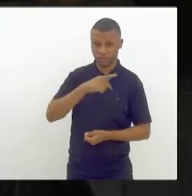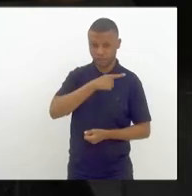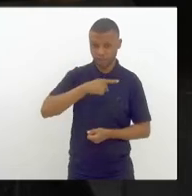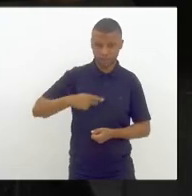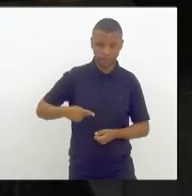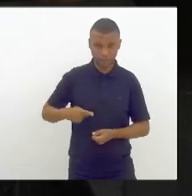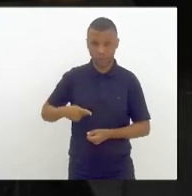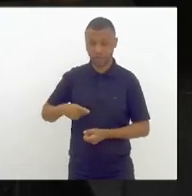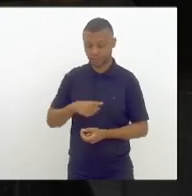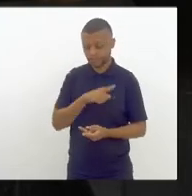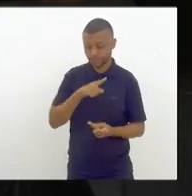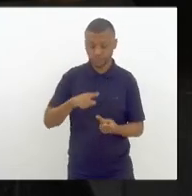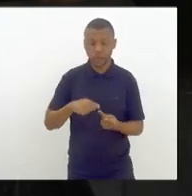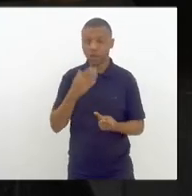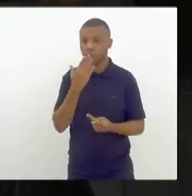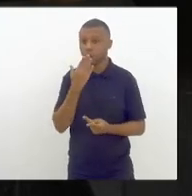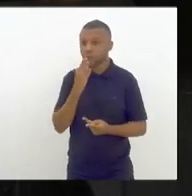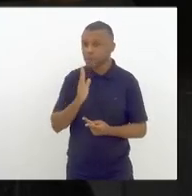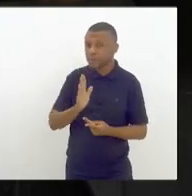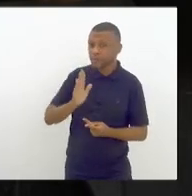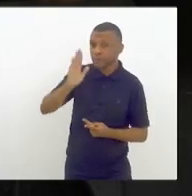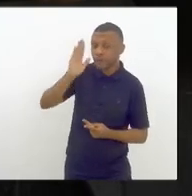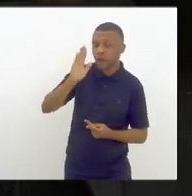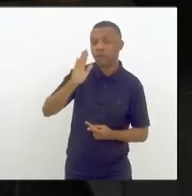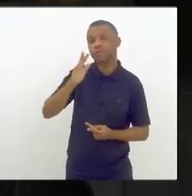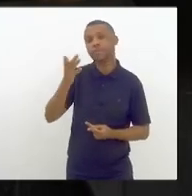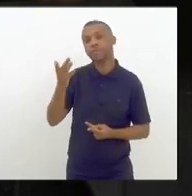e os candidatos proporcionais